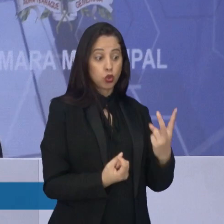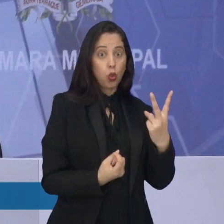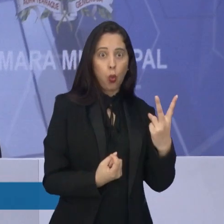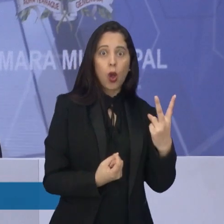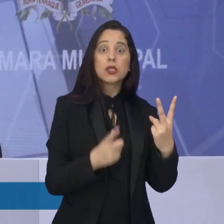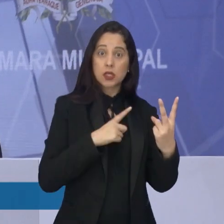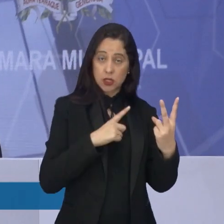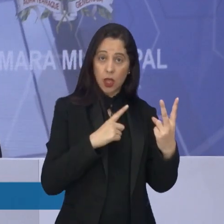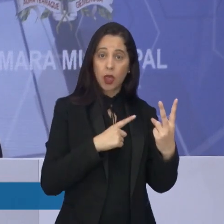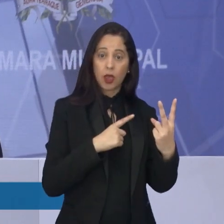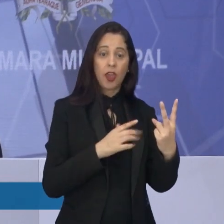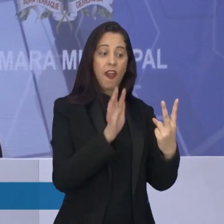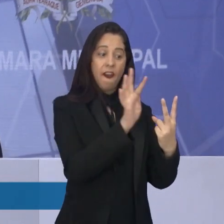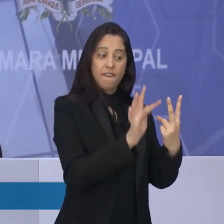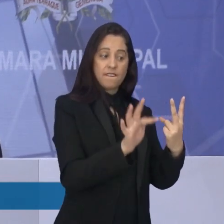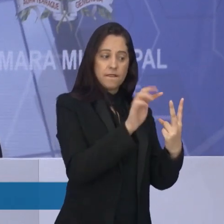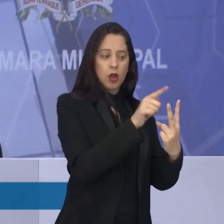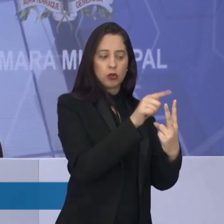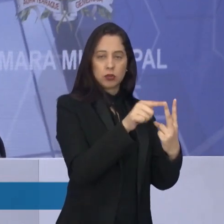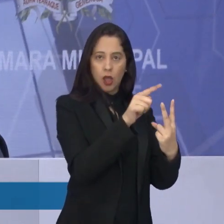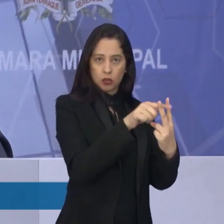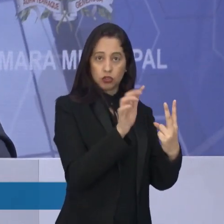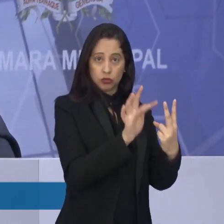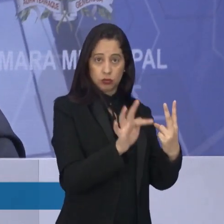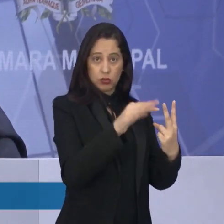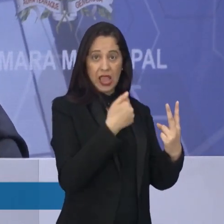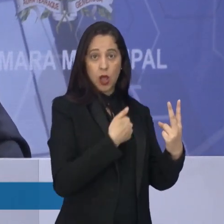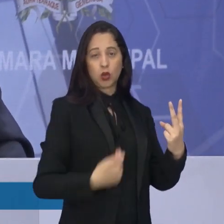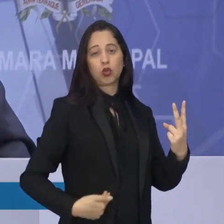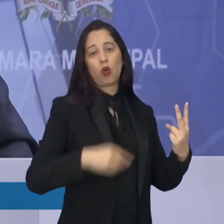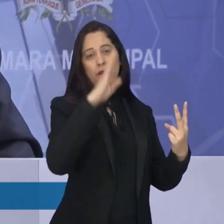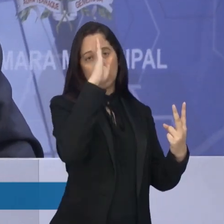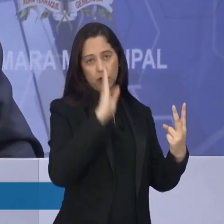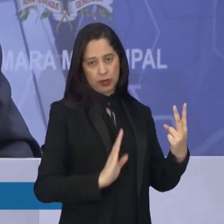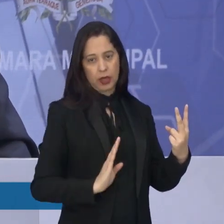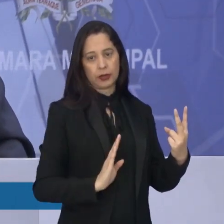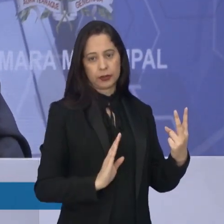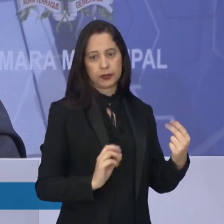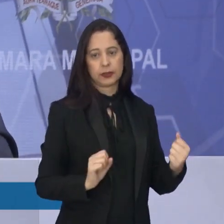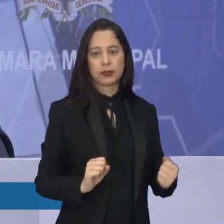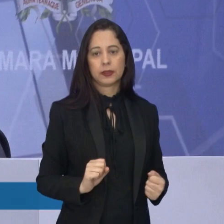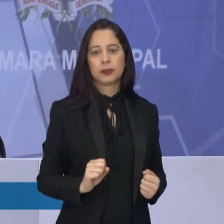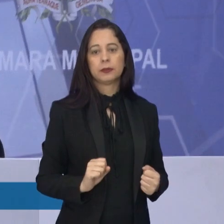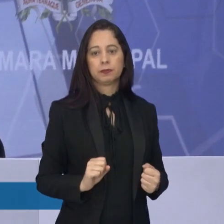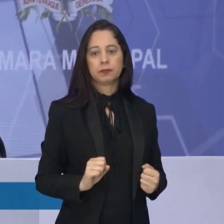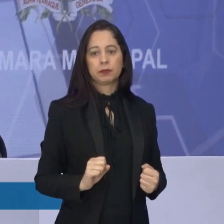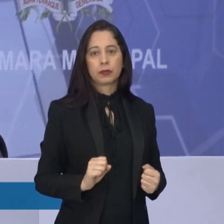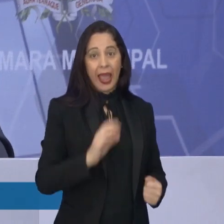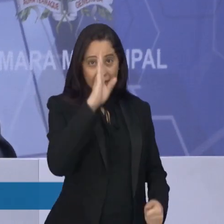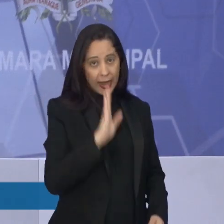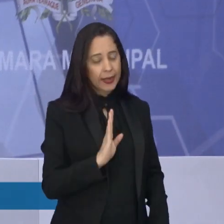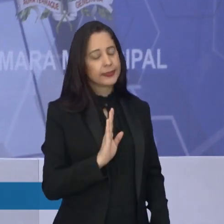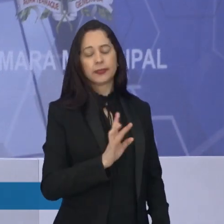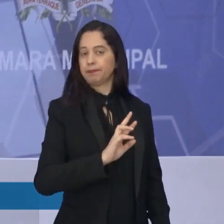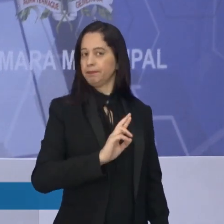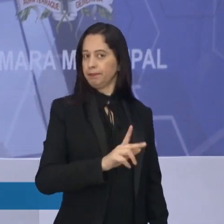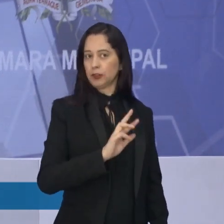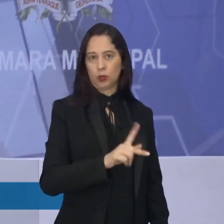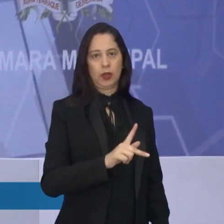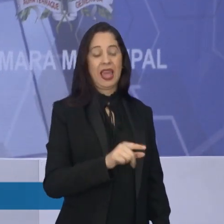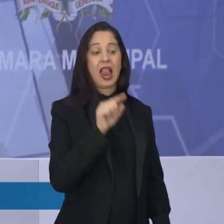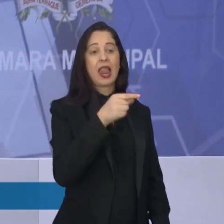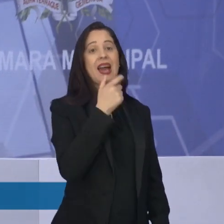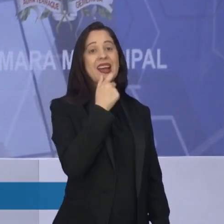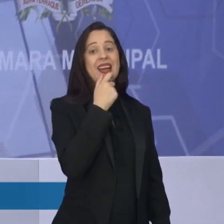A Universidade de Cardiff e a Universidade de South Wales. Não são gratuitas, o sistema do Reino